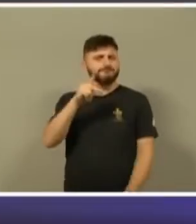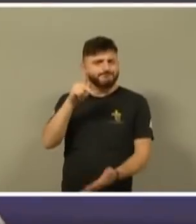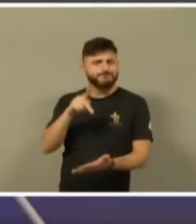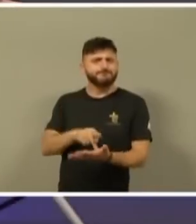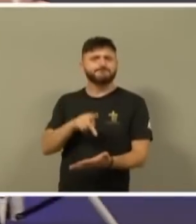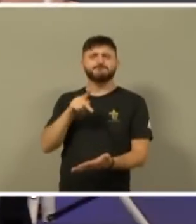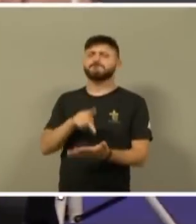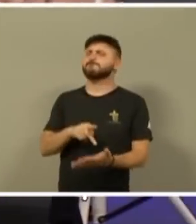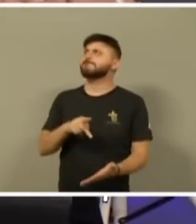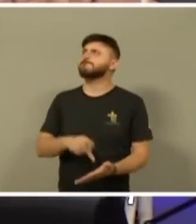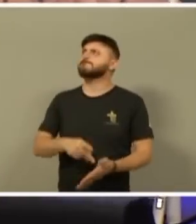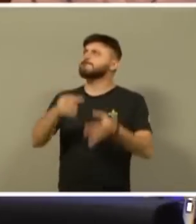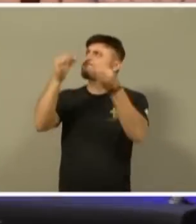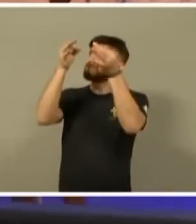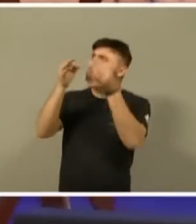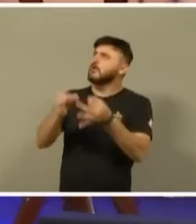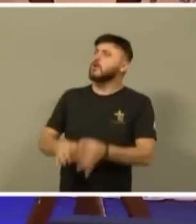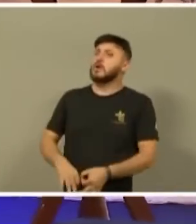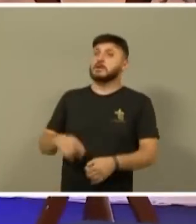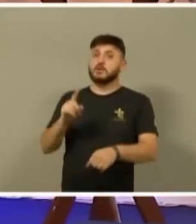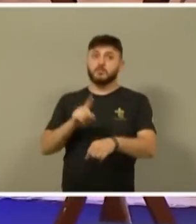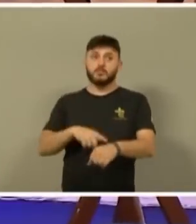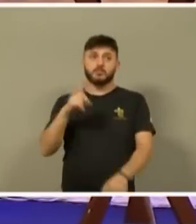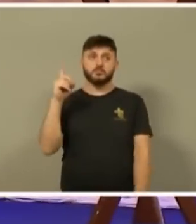Certo nas horas